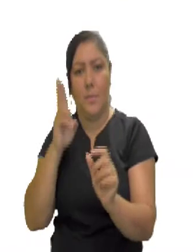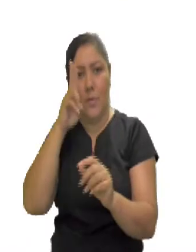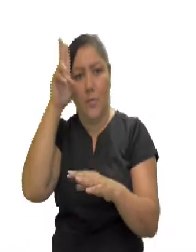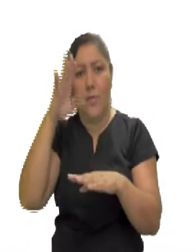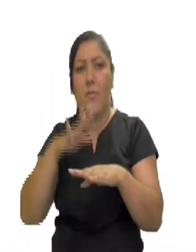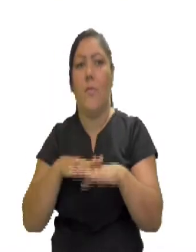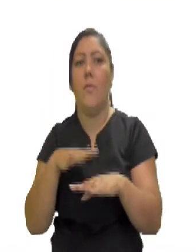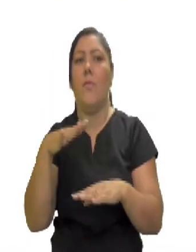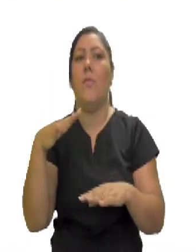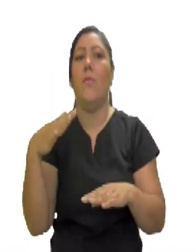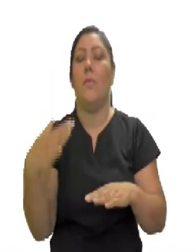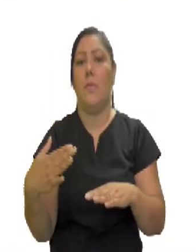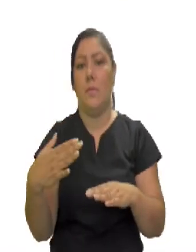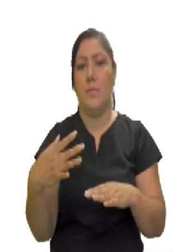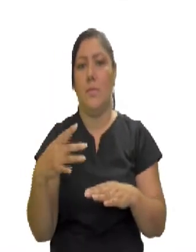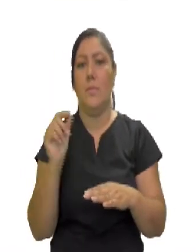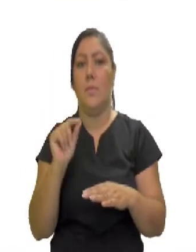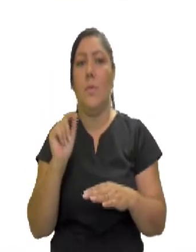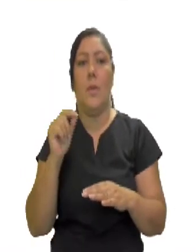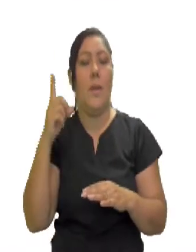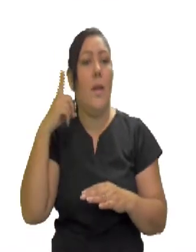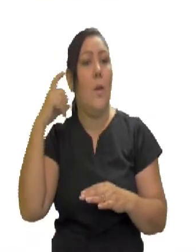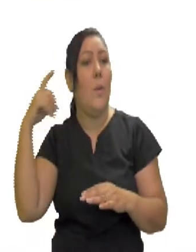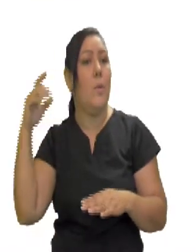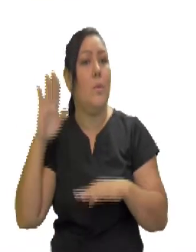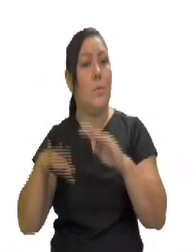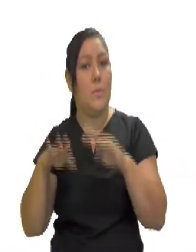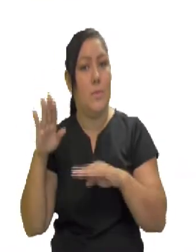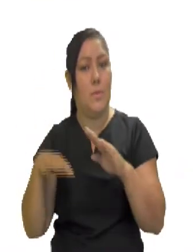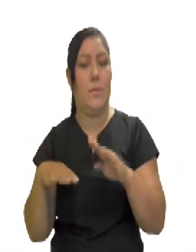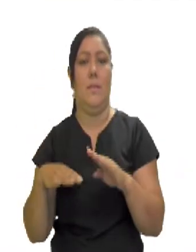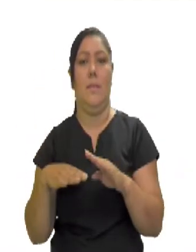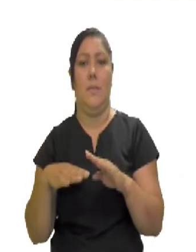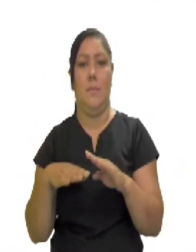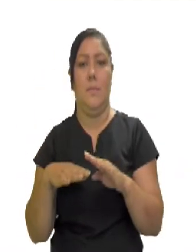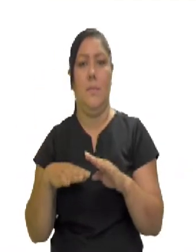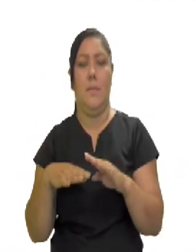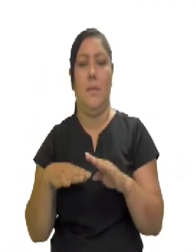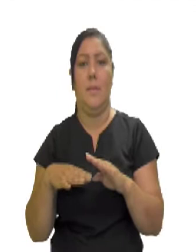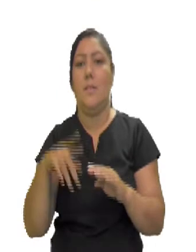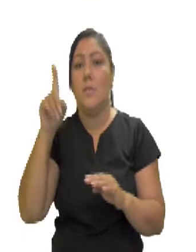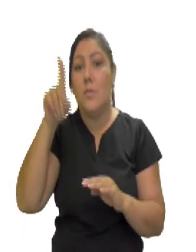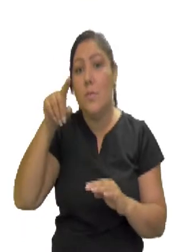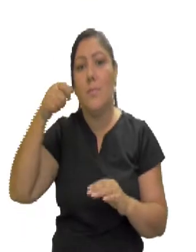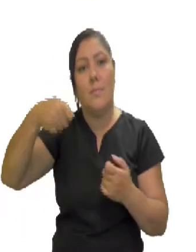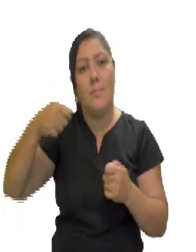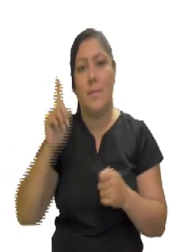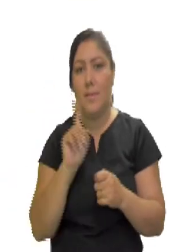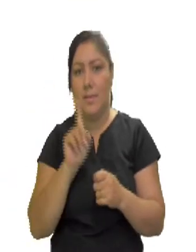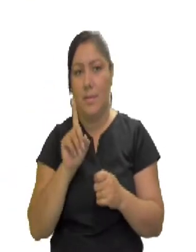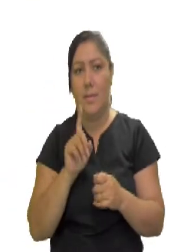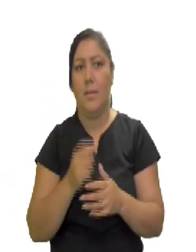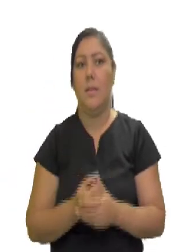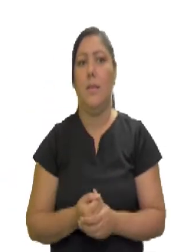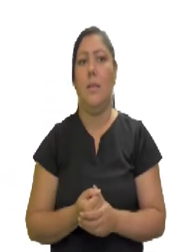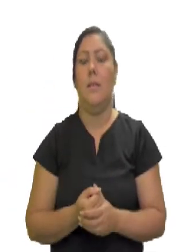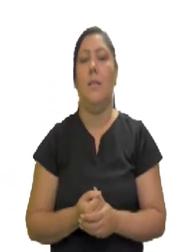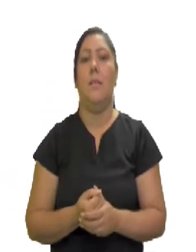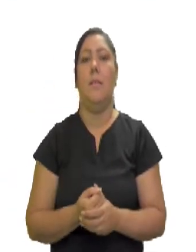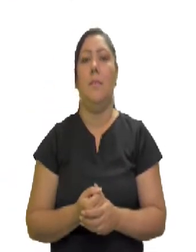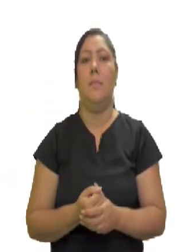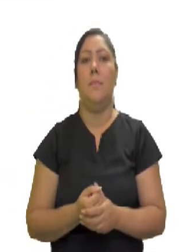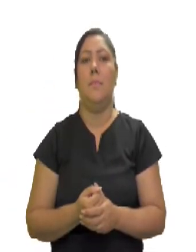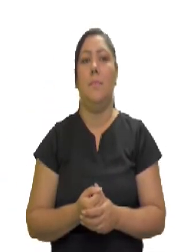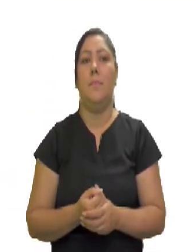Exemplos, telefone, casa. Nesse caso da sílaba tônica, as palavras não são